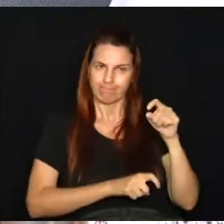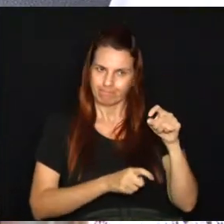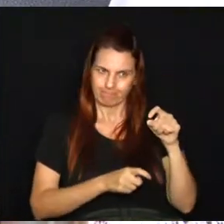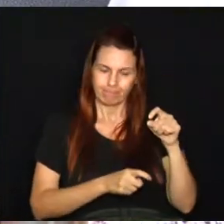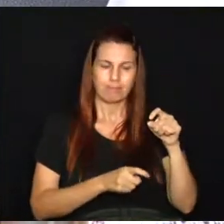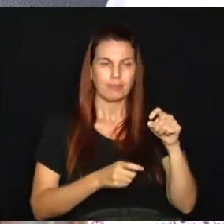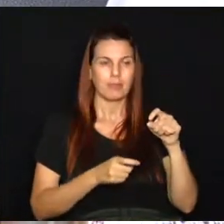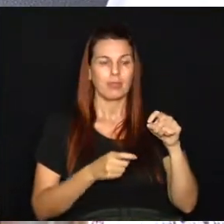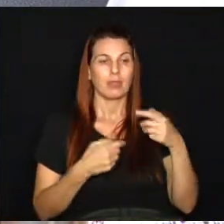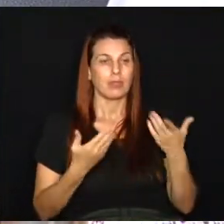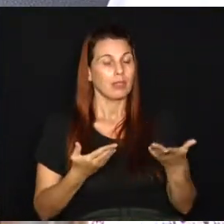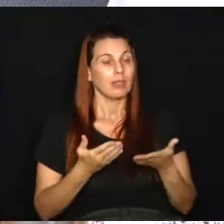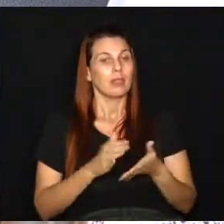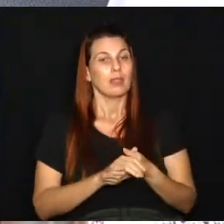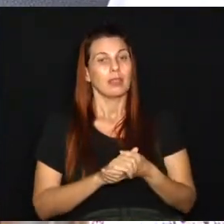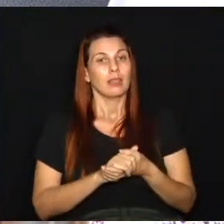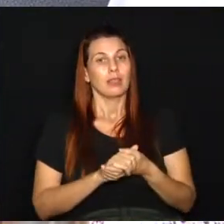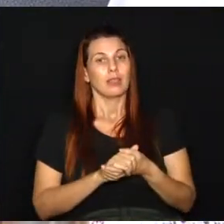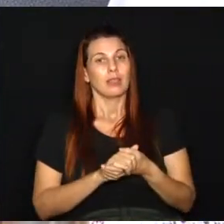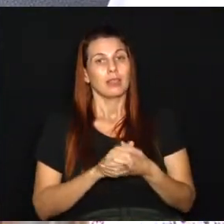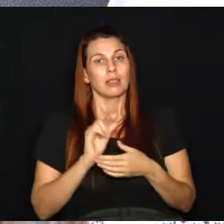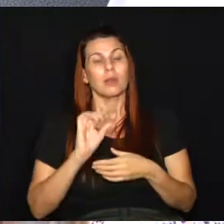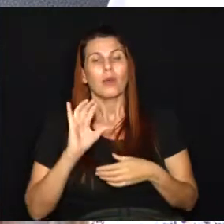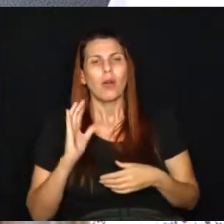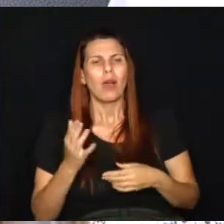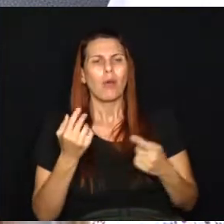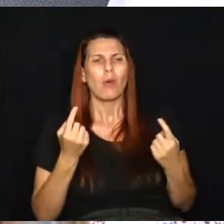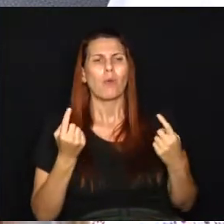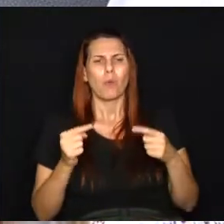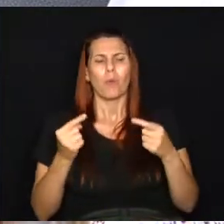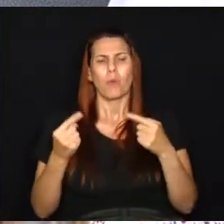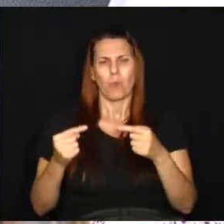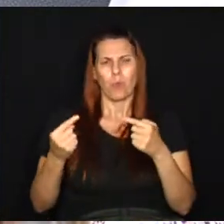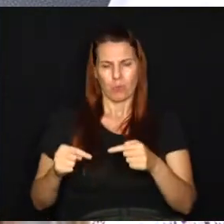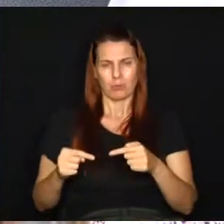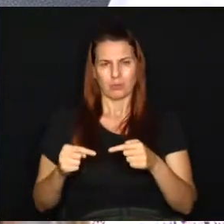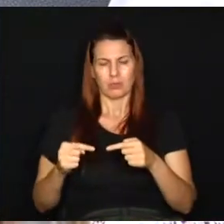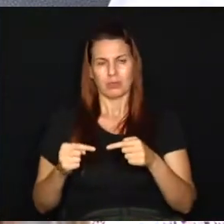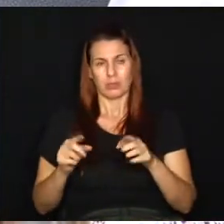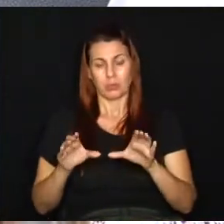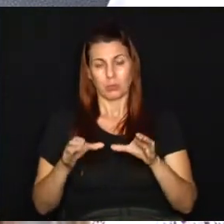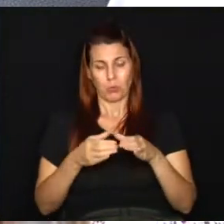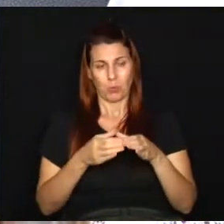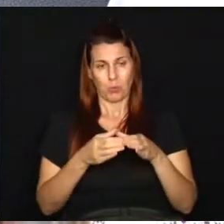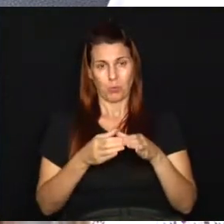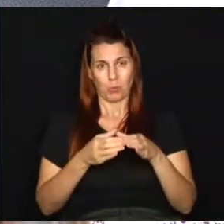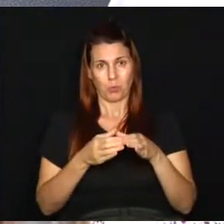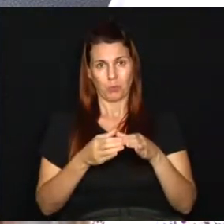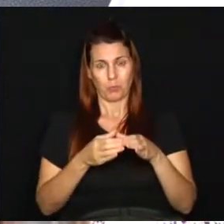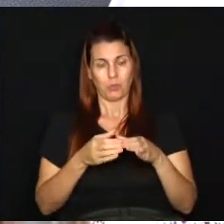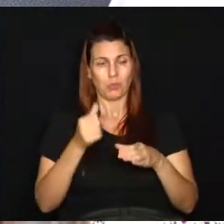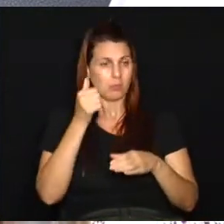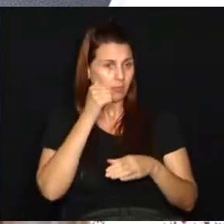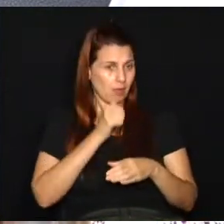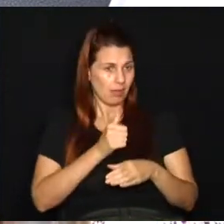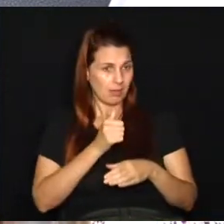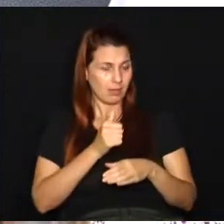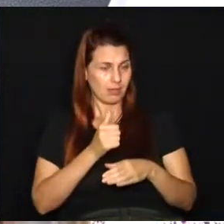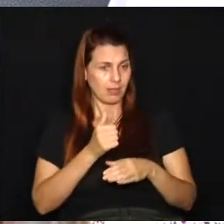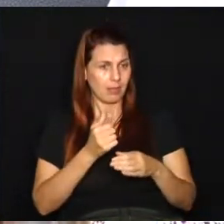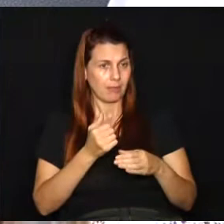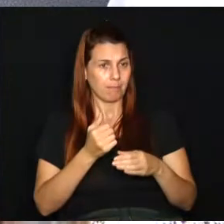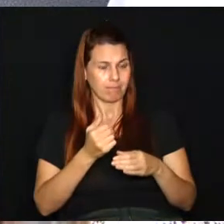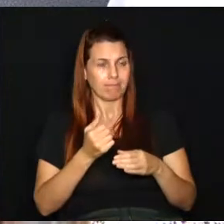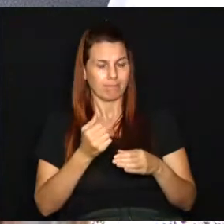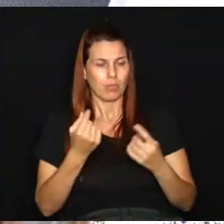em vista que essa contrariedade desses coletivos só vem a depor contra nós